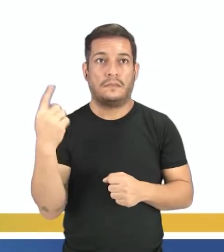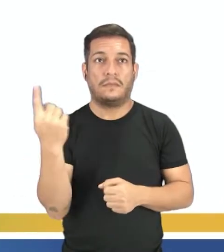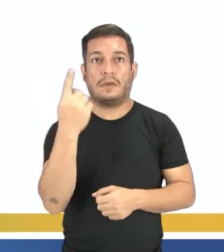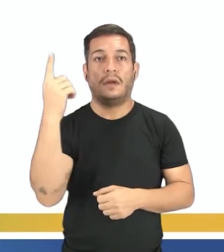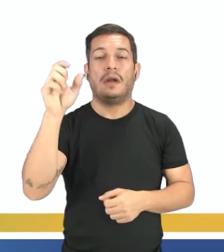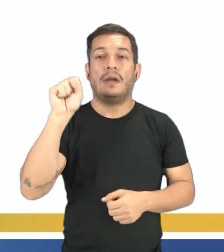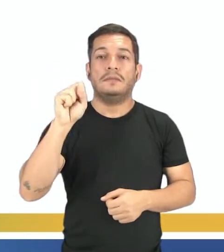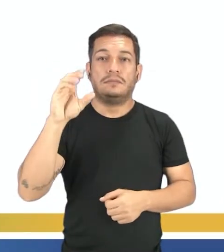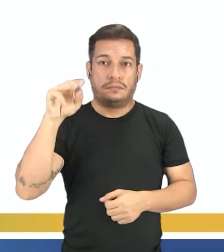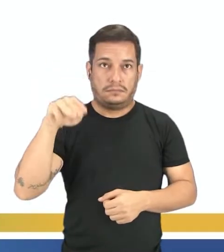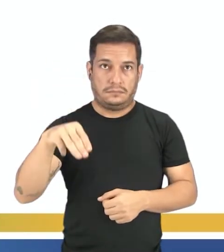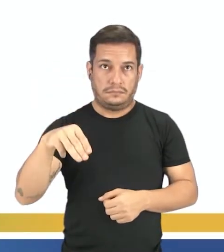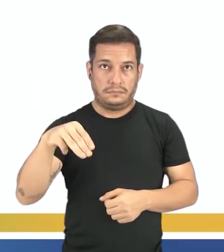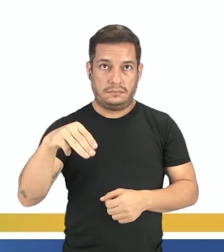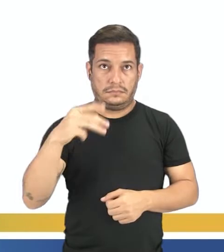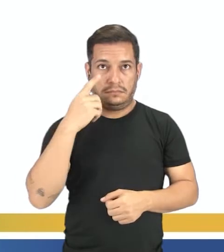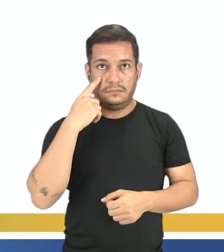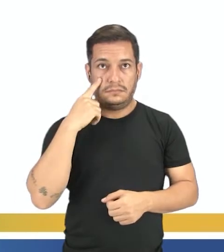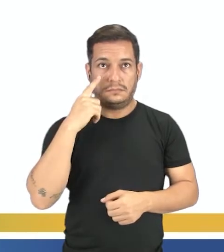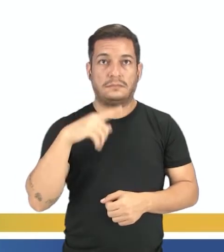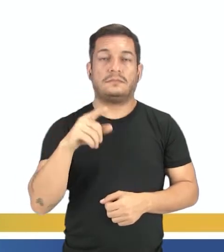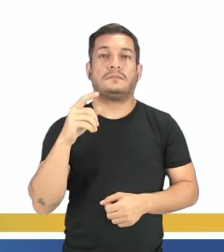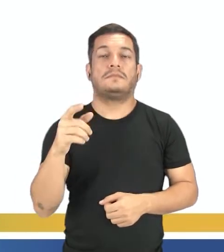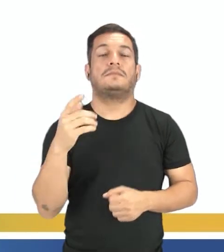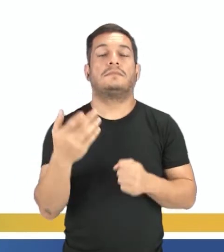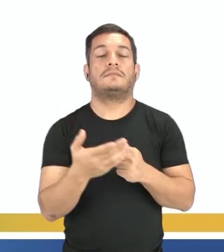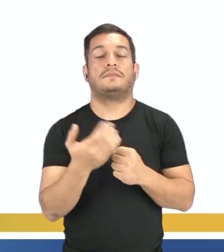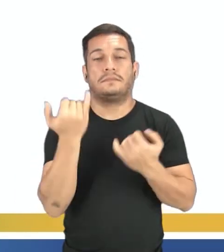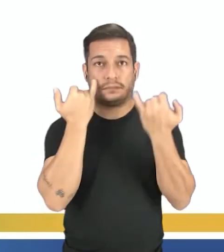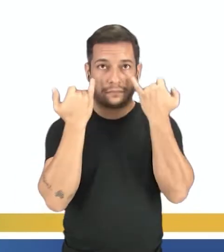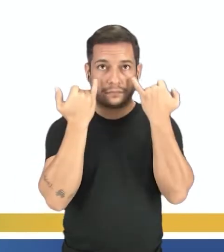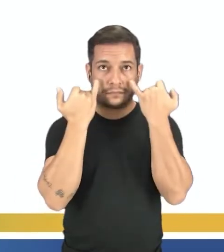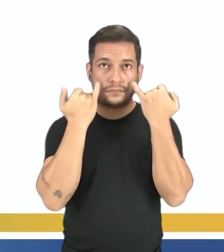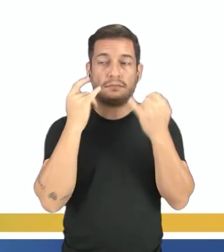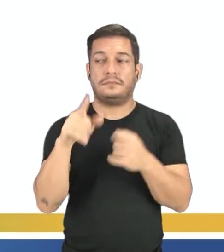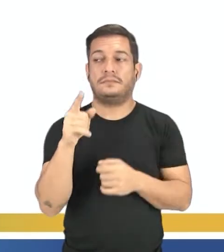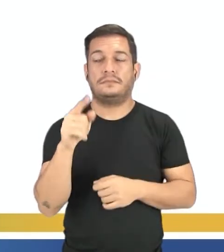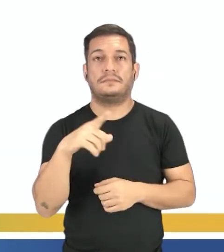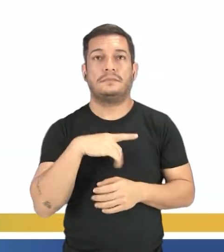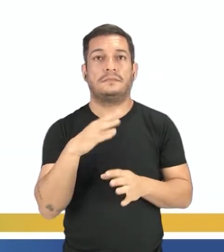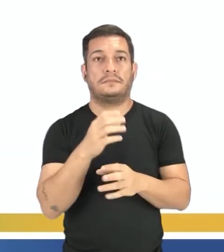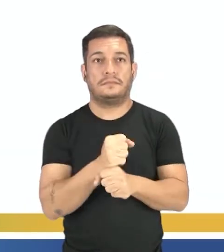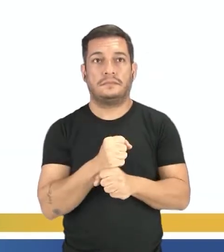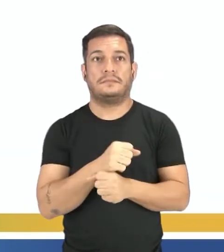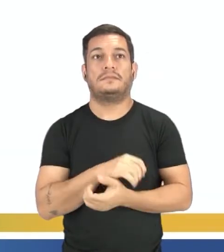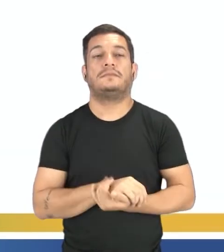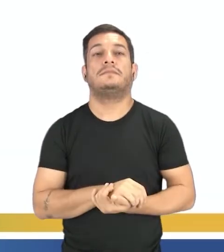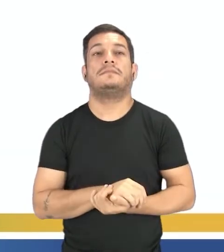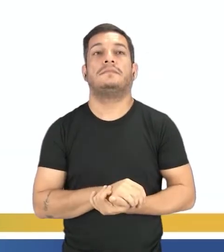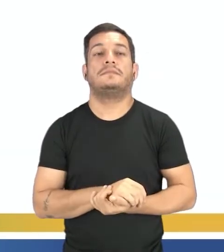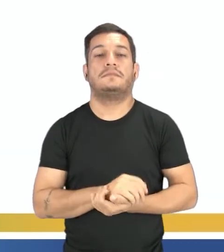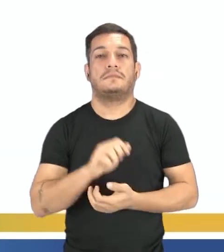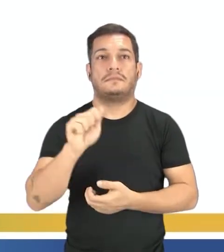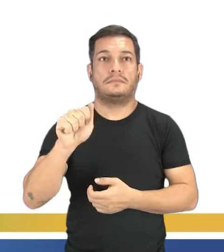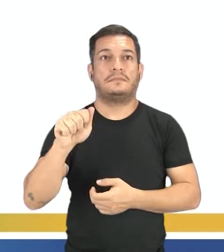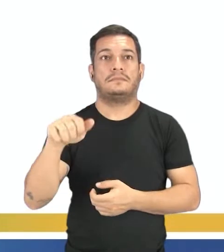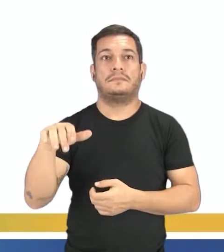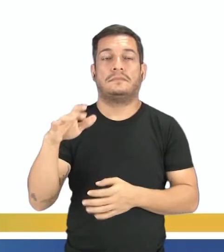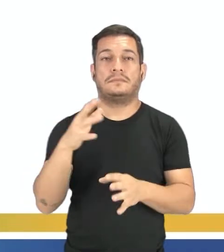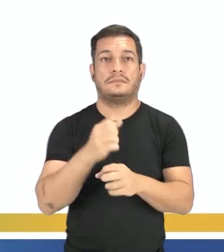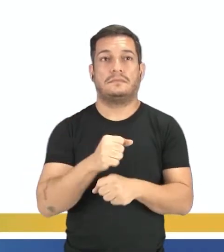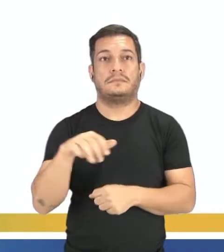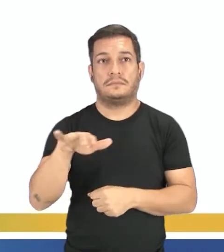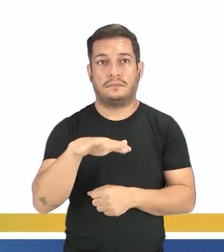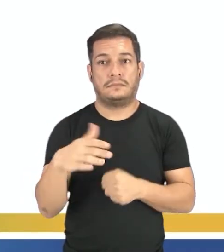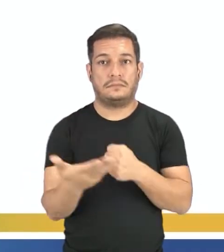de 8 centímetros. Segundo os dados oferecidos, né, calcule. Na nossa letra A está pedindo para calcular a área